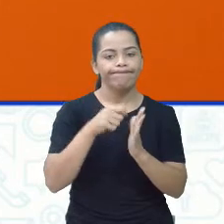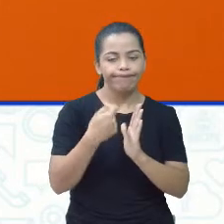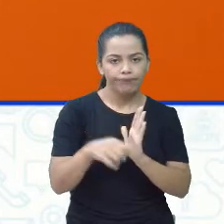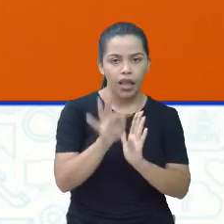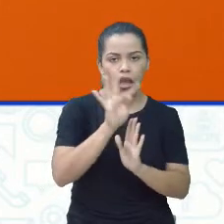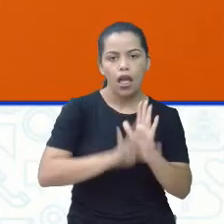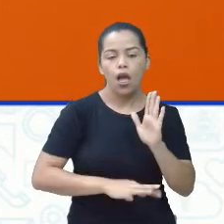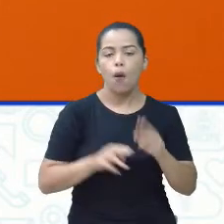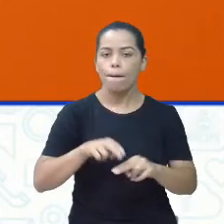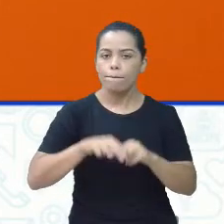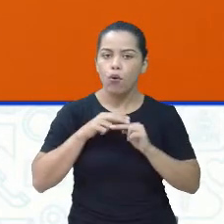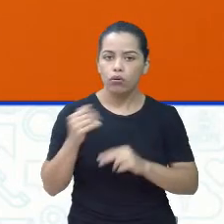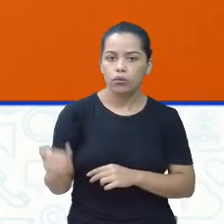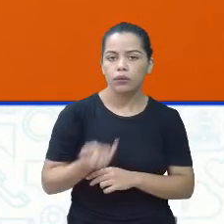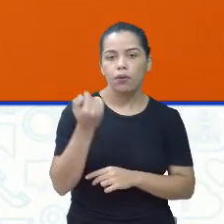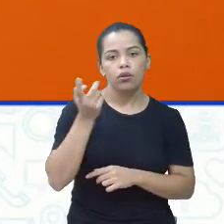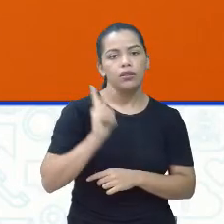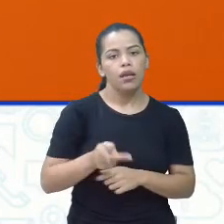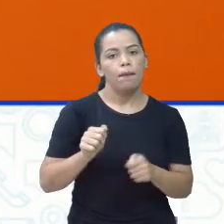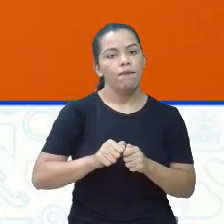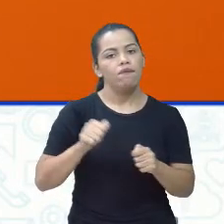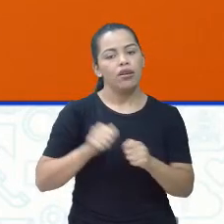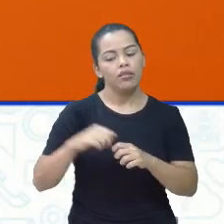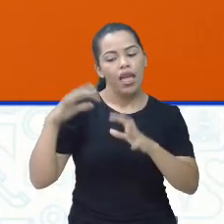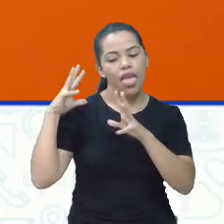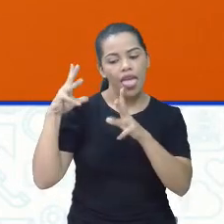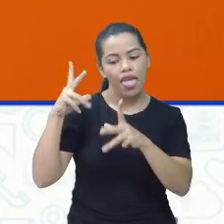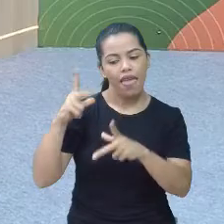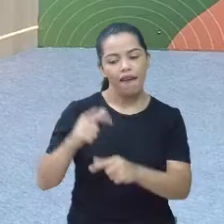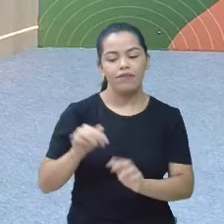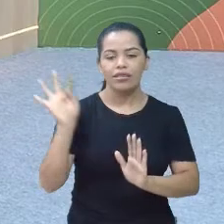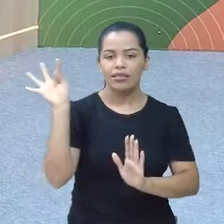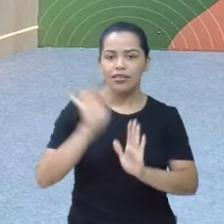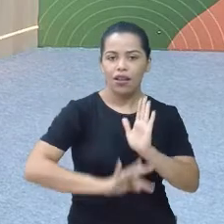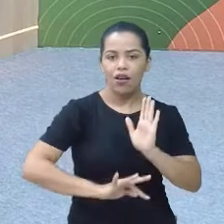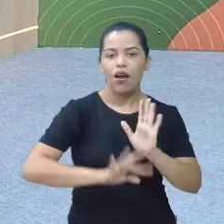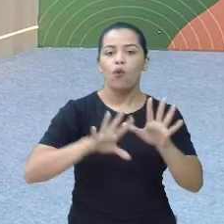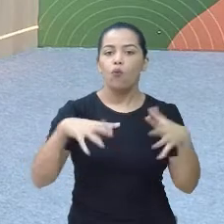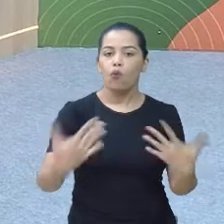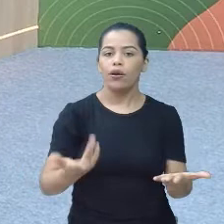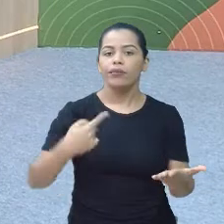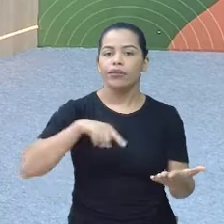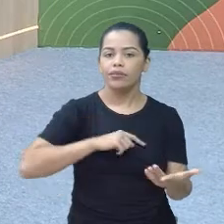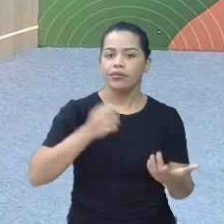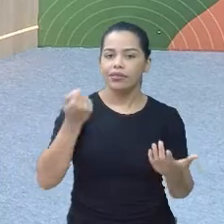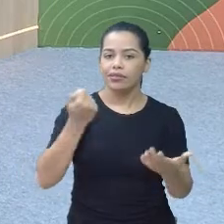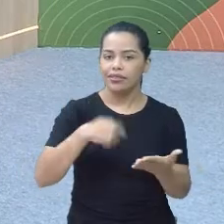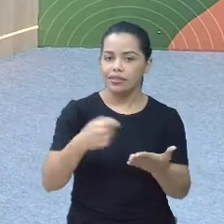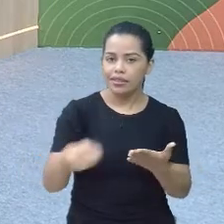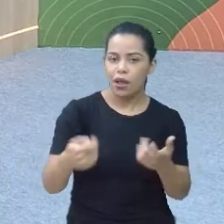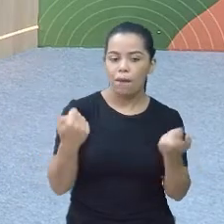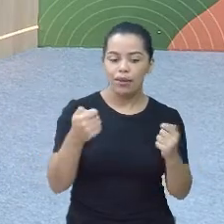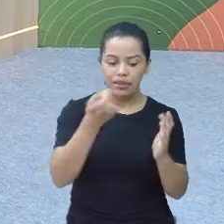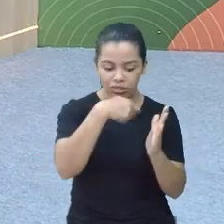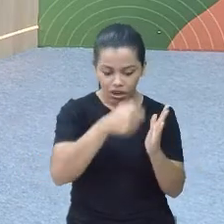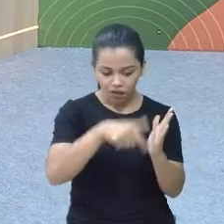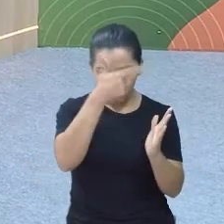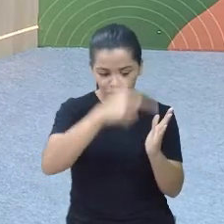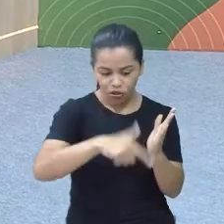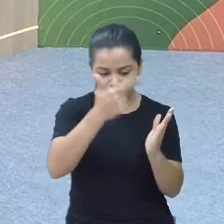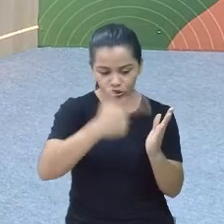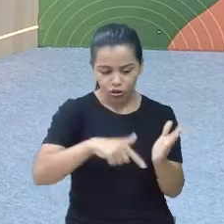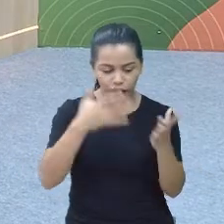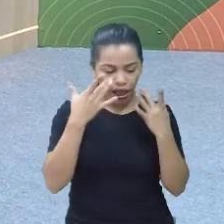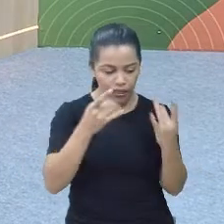importante sempre fazer a revisão textual. Quando a gente escreve, a gente precisa reescrever, prestar atenção no que a